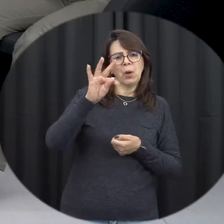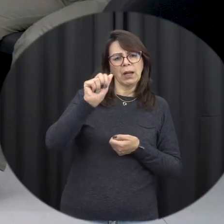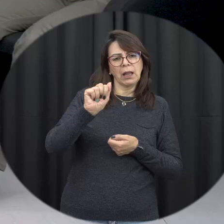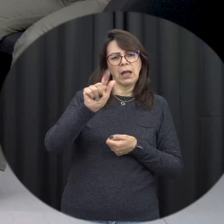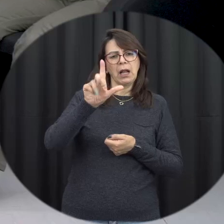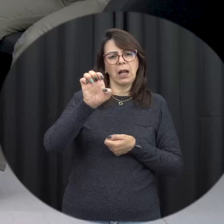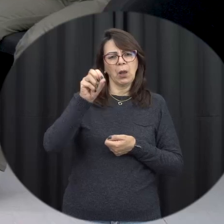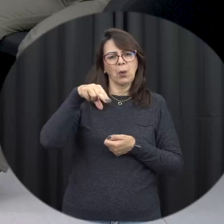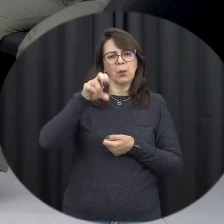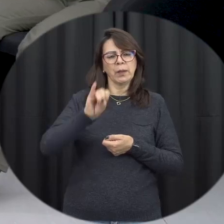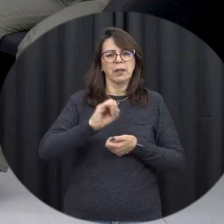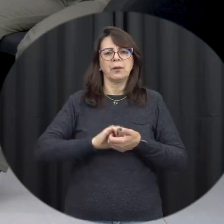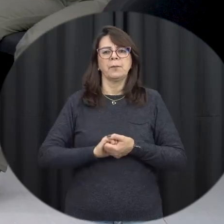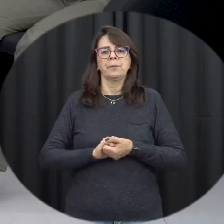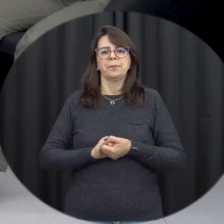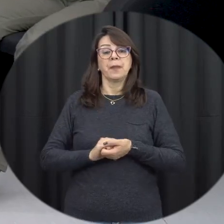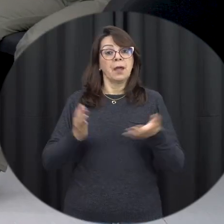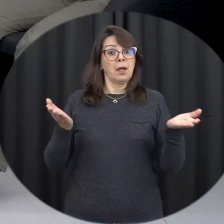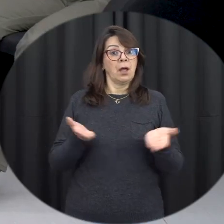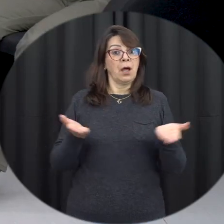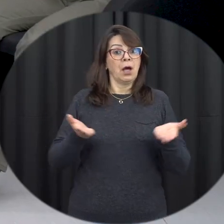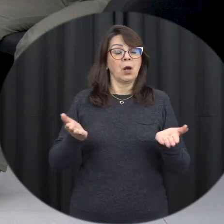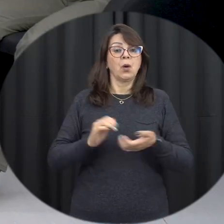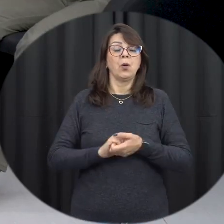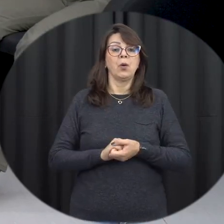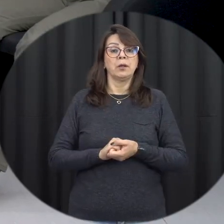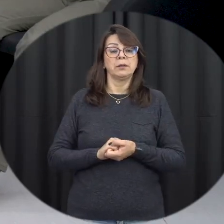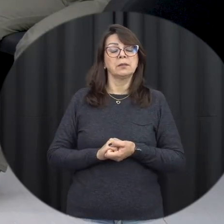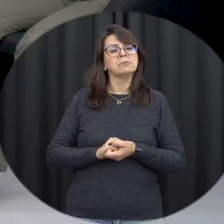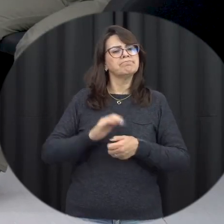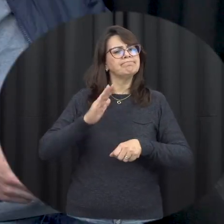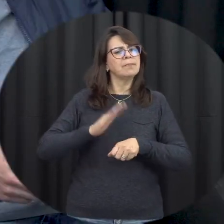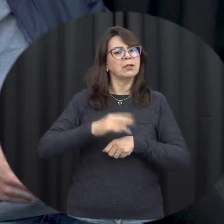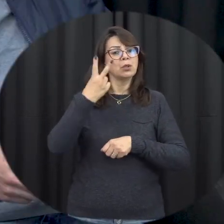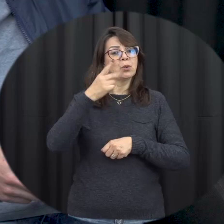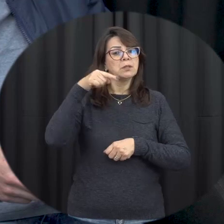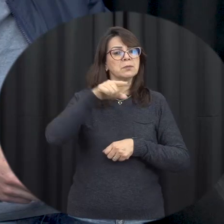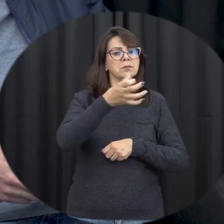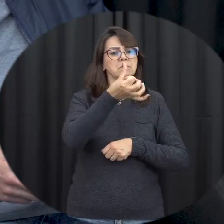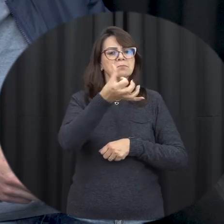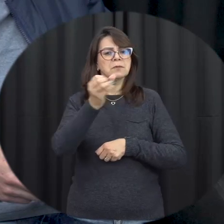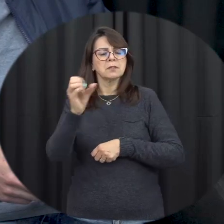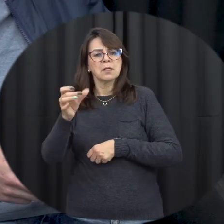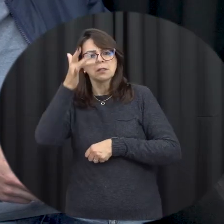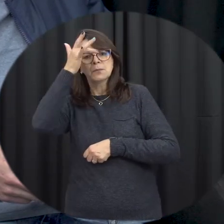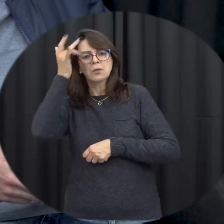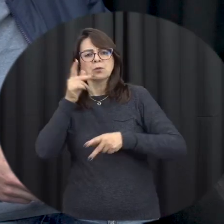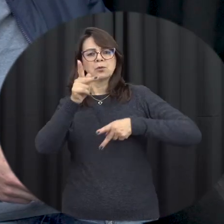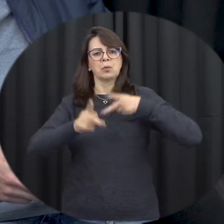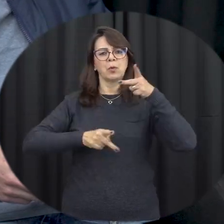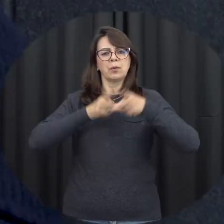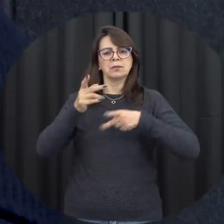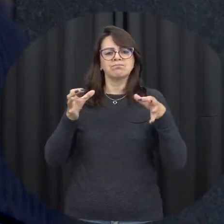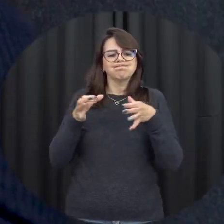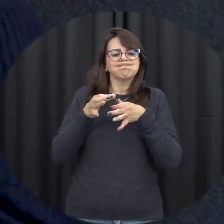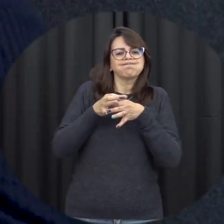aqui de fronteira. Agora, só para ter uma ideia, ele tem um pouco mais de 2.600 habitantes. Então,